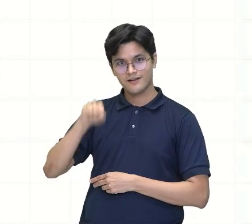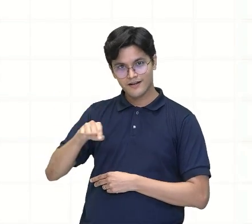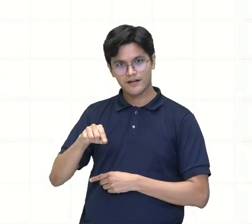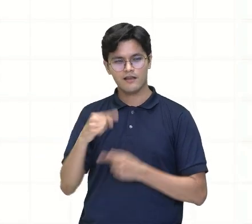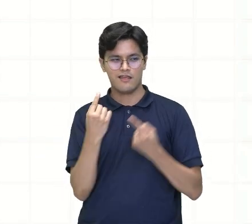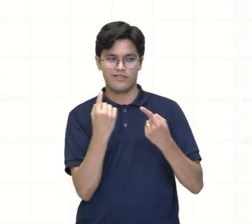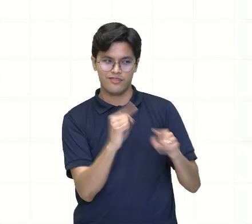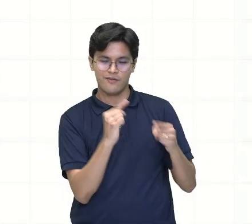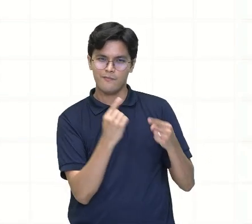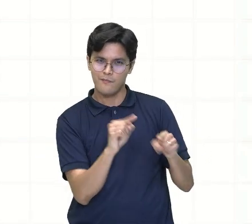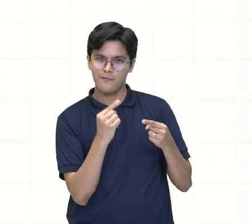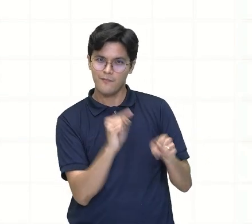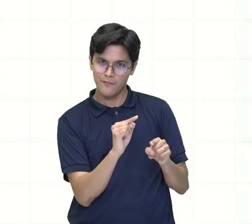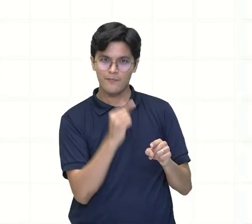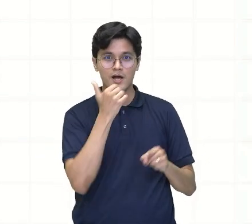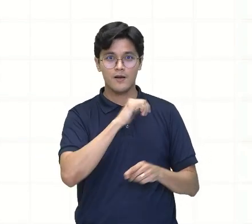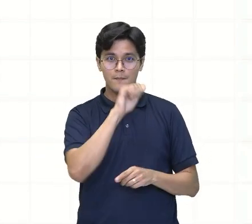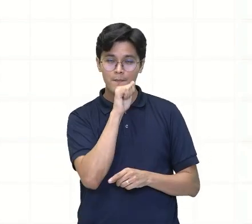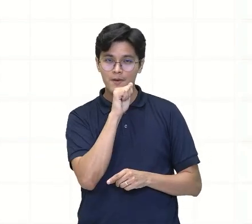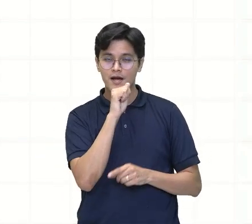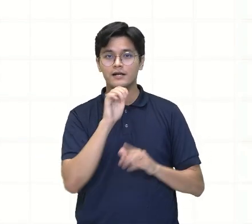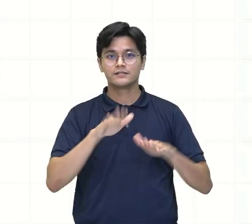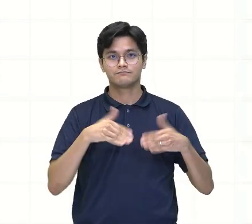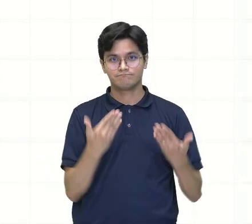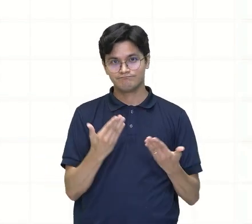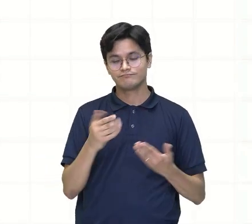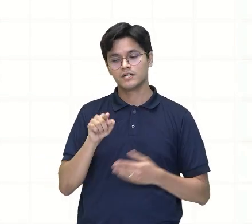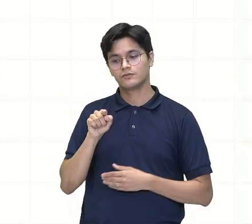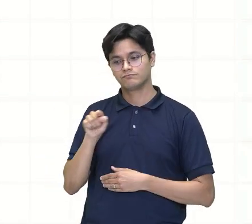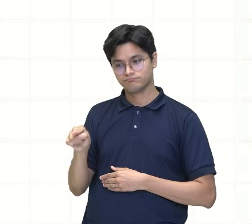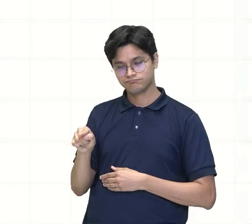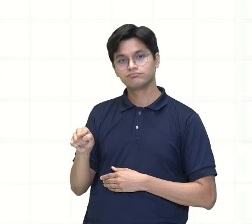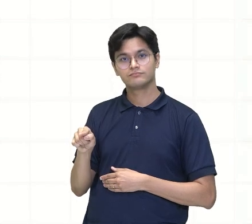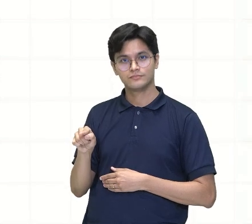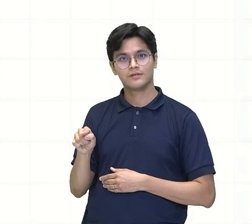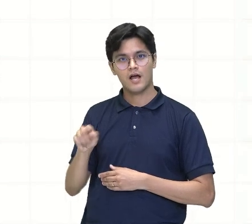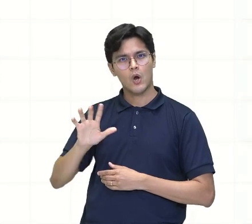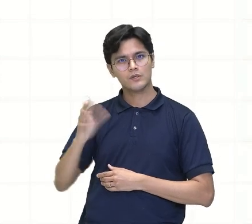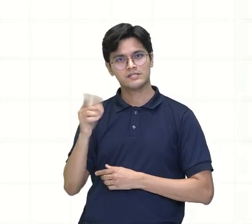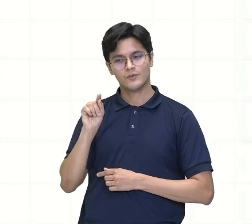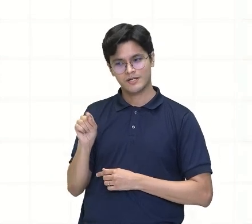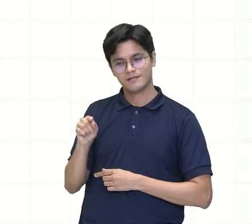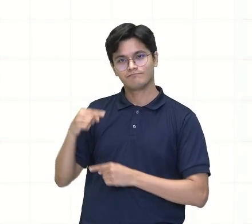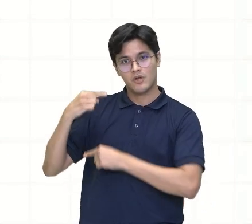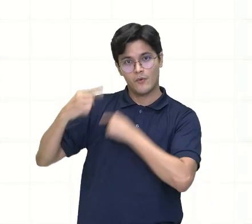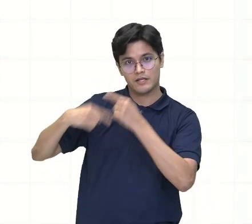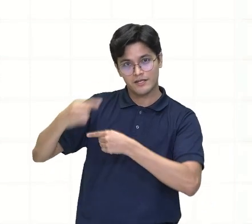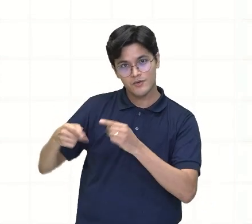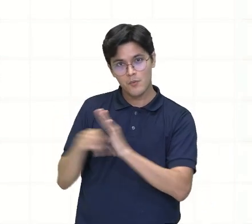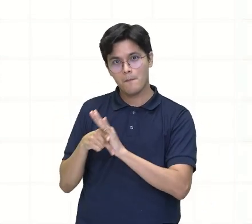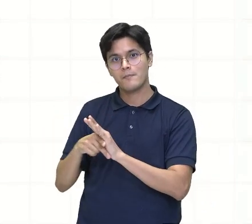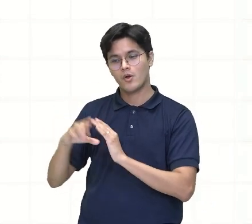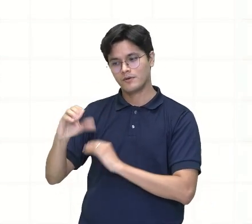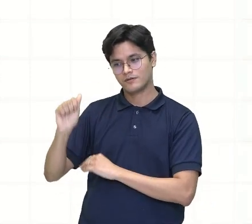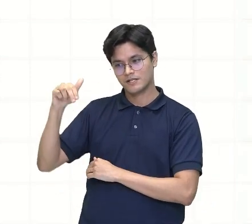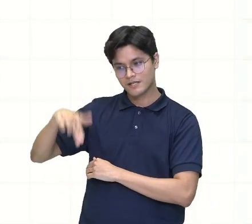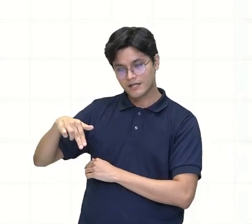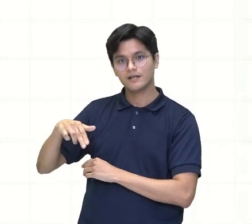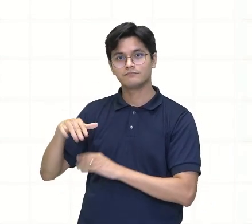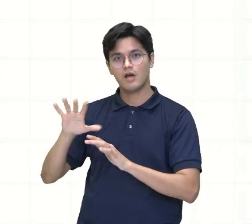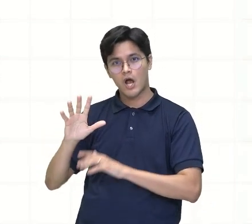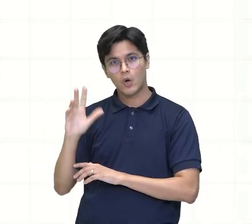e, devido a essa postura, recaiu sobre ele e seus herdeiros a praga da